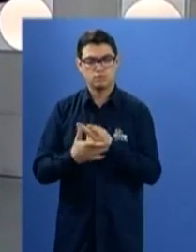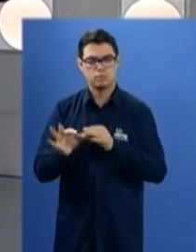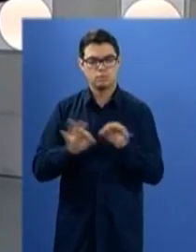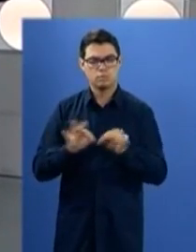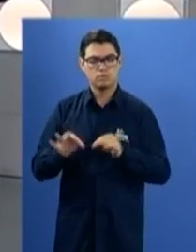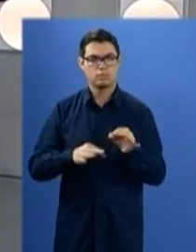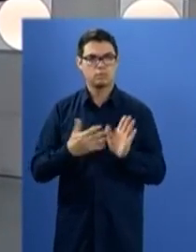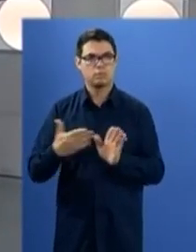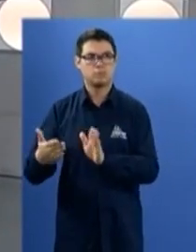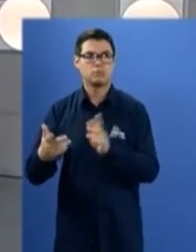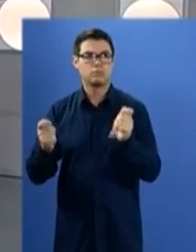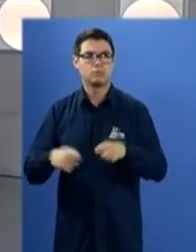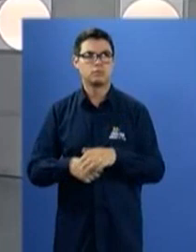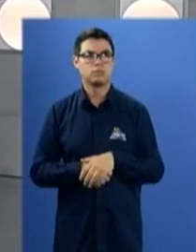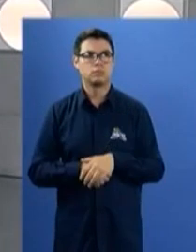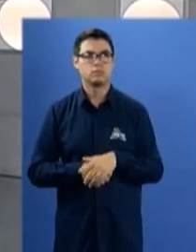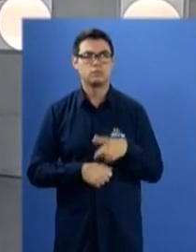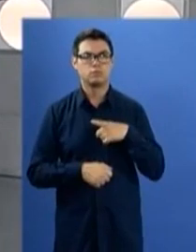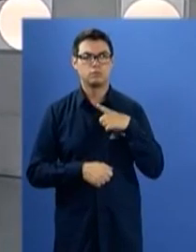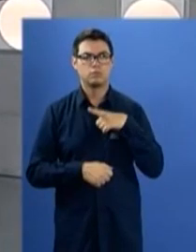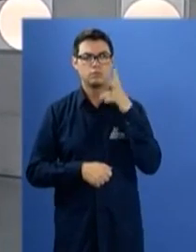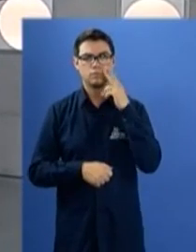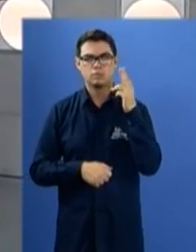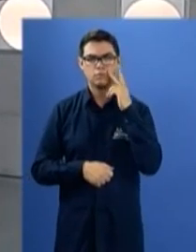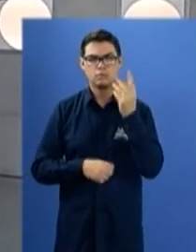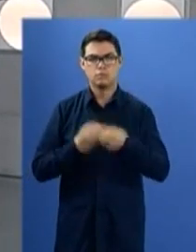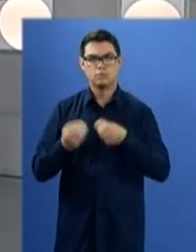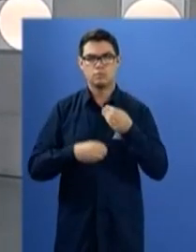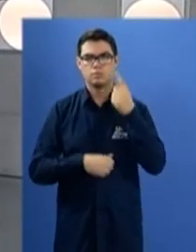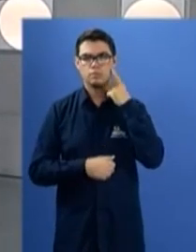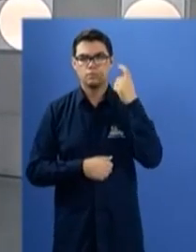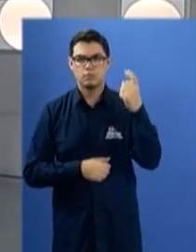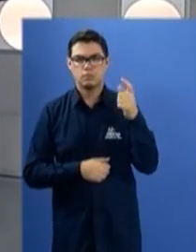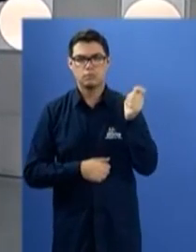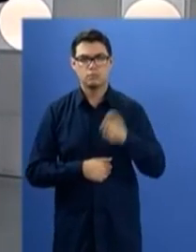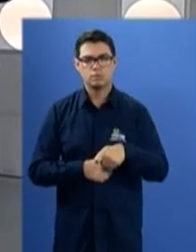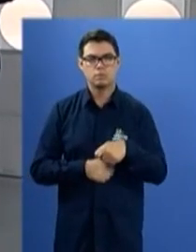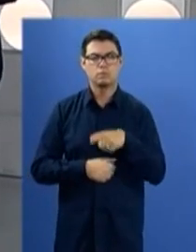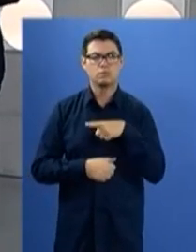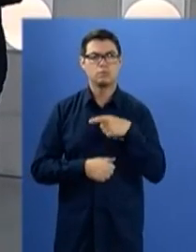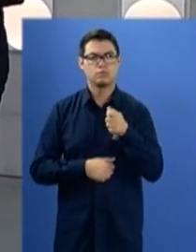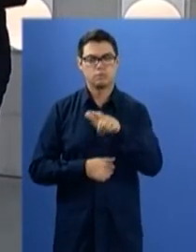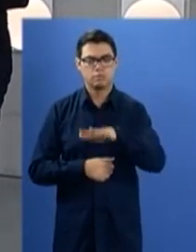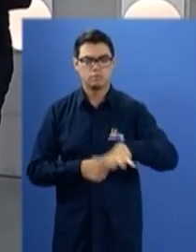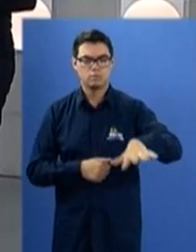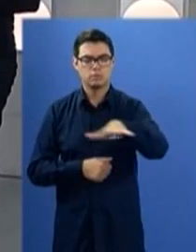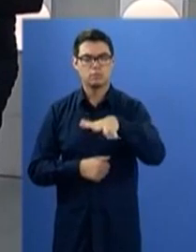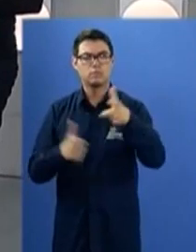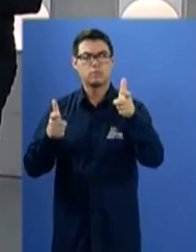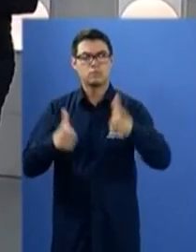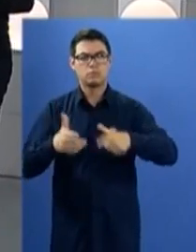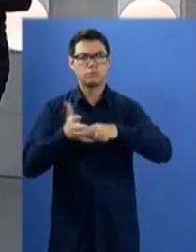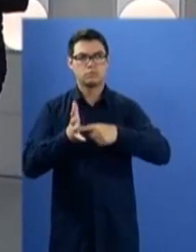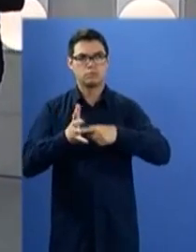os processos? Será que ela possui um nível normal de vibração e de ruído? E o layout? Onde está